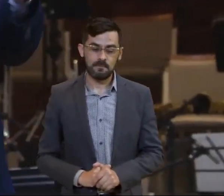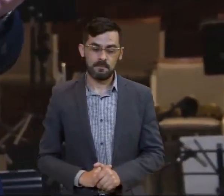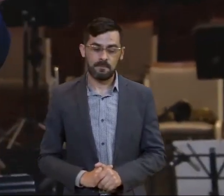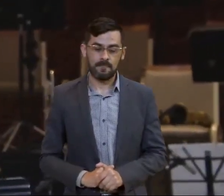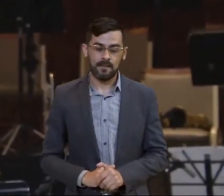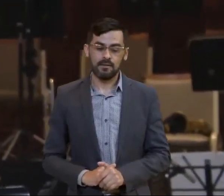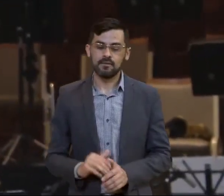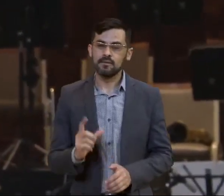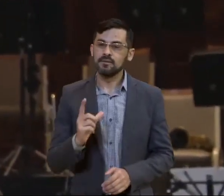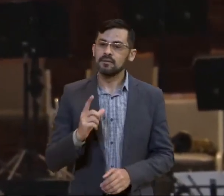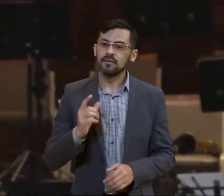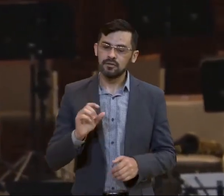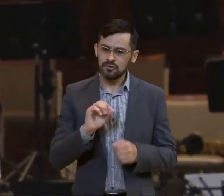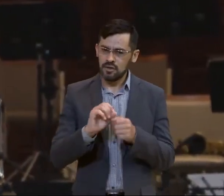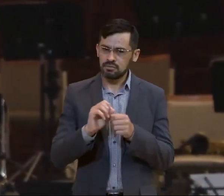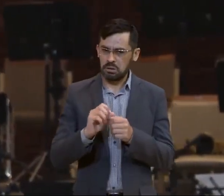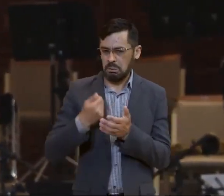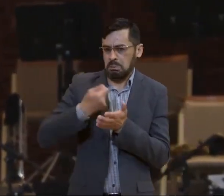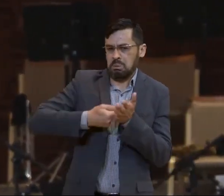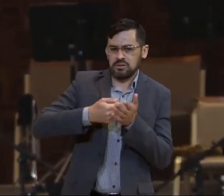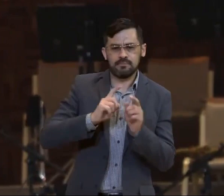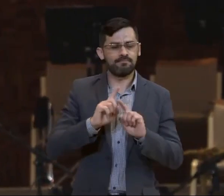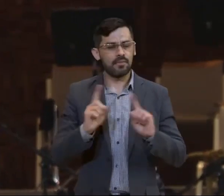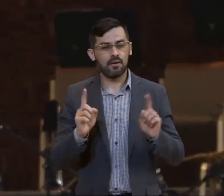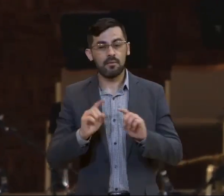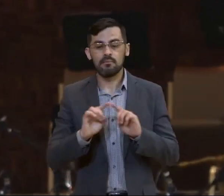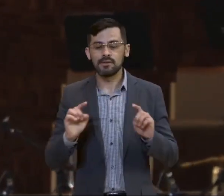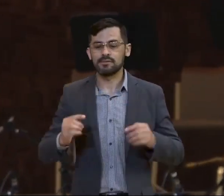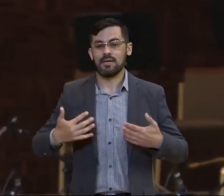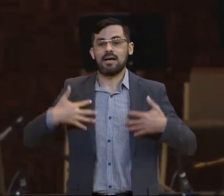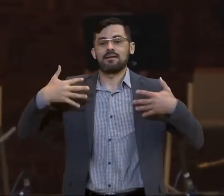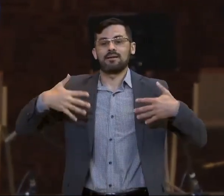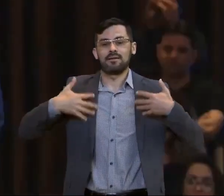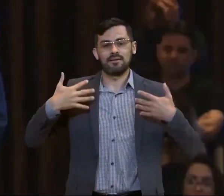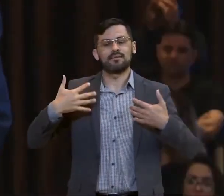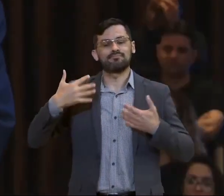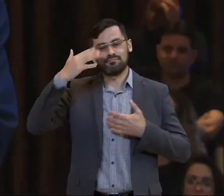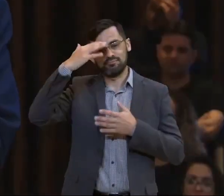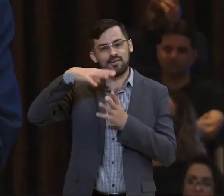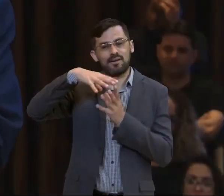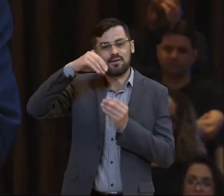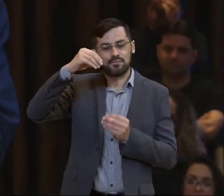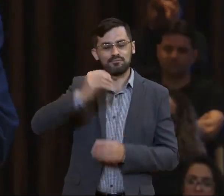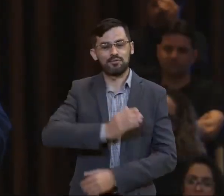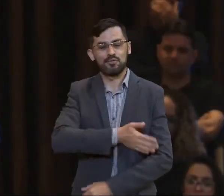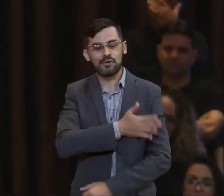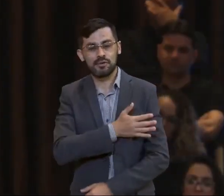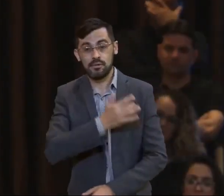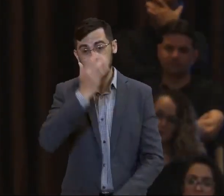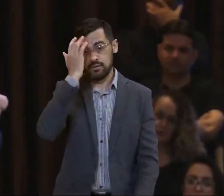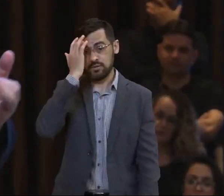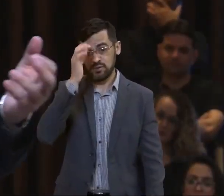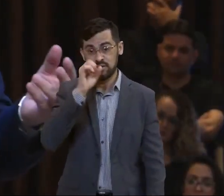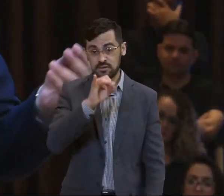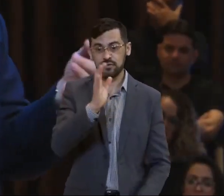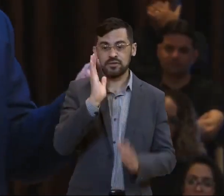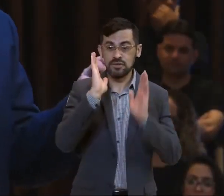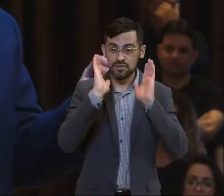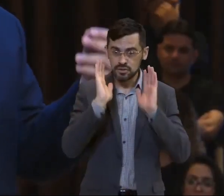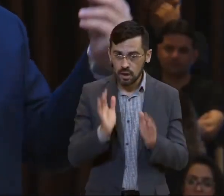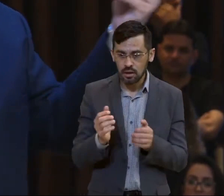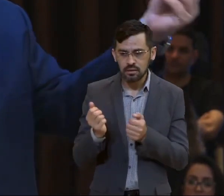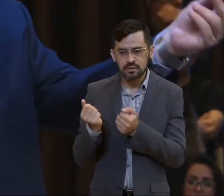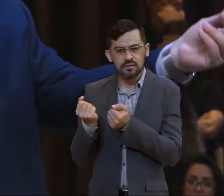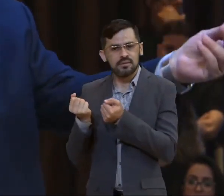E a gente faz isso não por obrigação, a gente faz isso por alegria na alma. Eu não sei se você já colocou